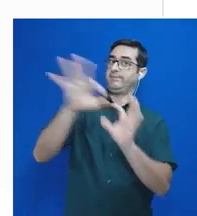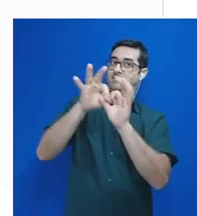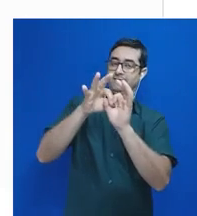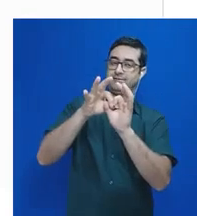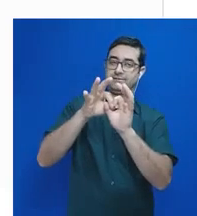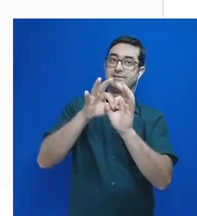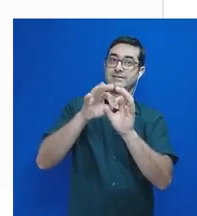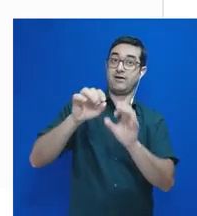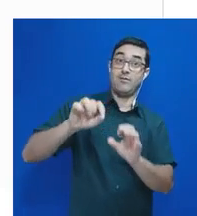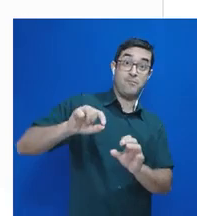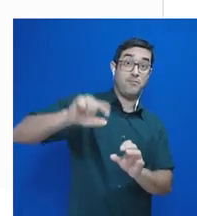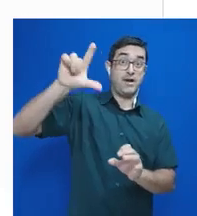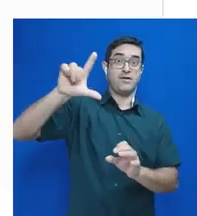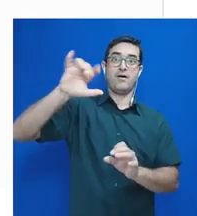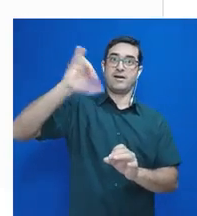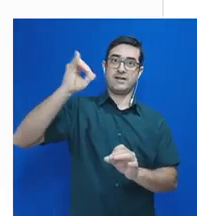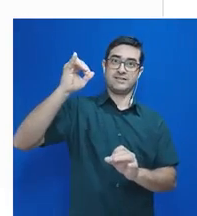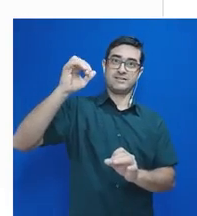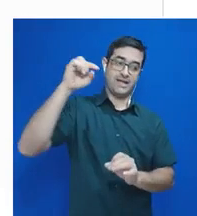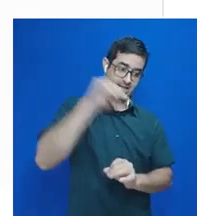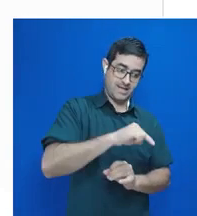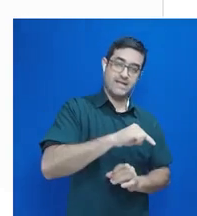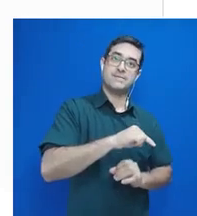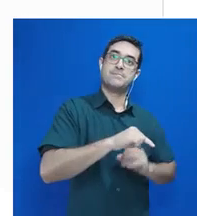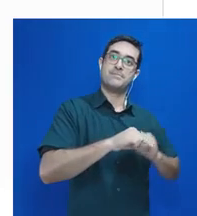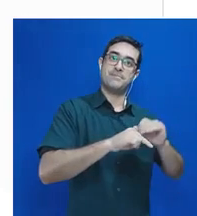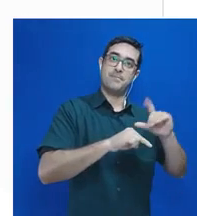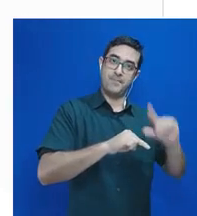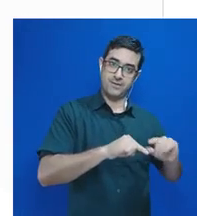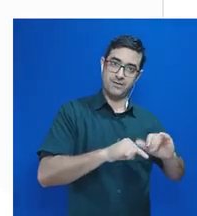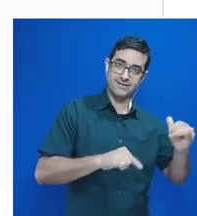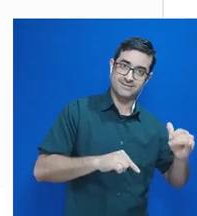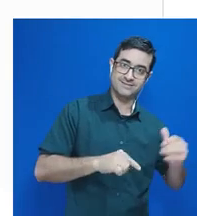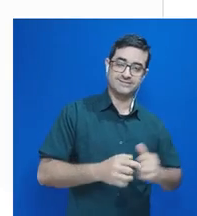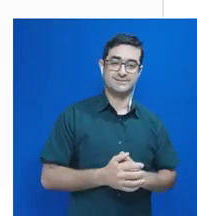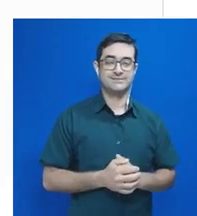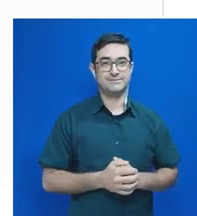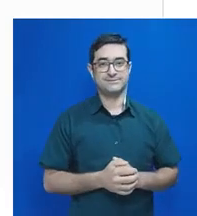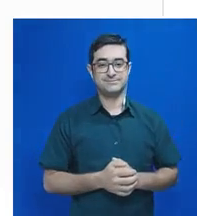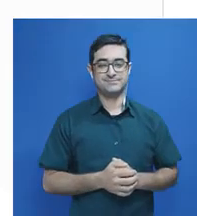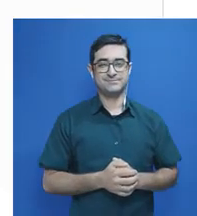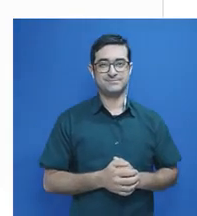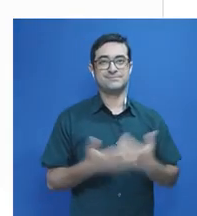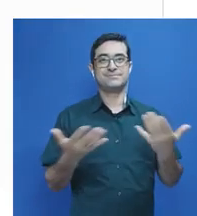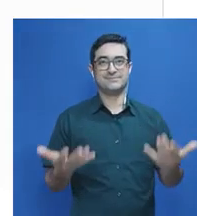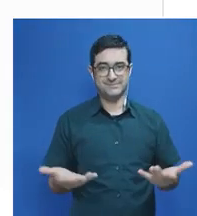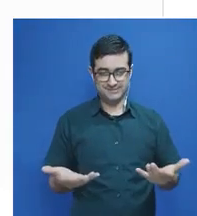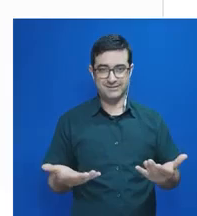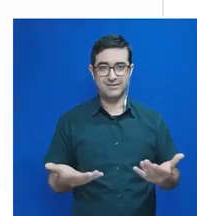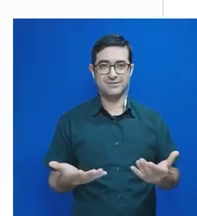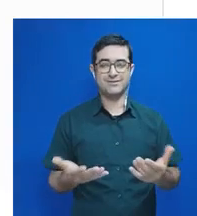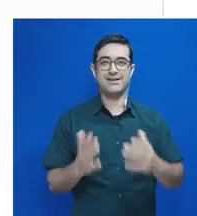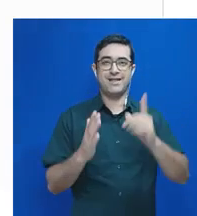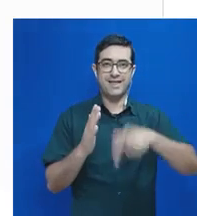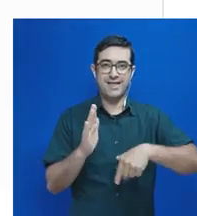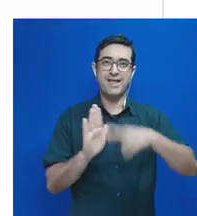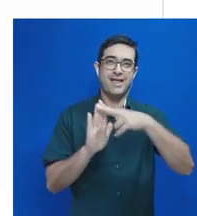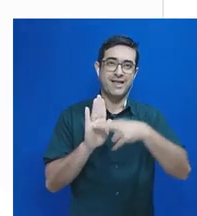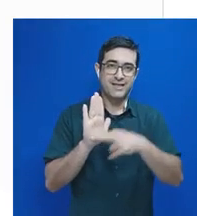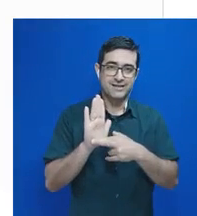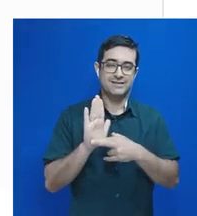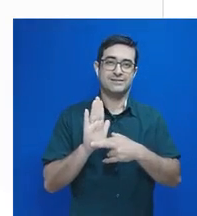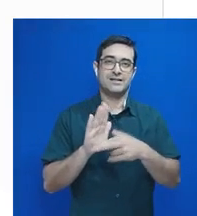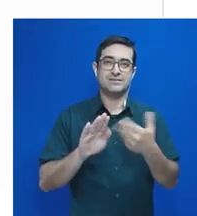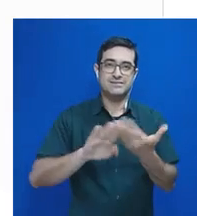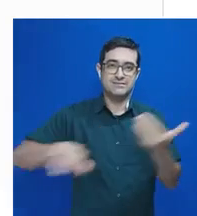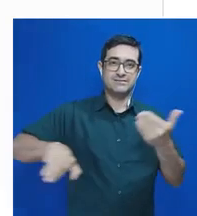característica antiligante, de maior energia. E aí entra o princípio da exclusão de Pauling. Eu vou ter que distribuir esses